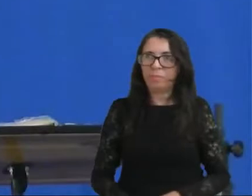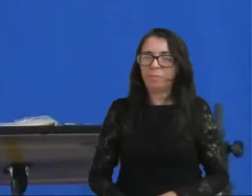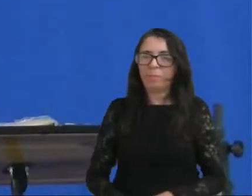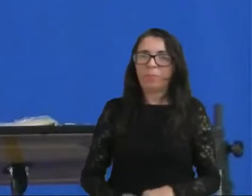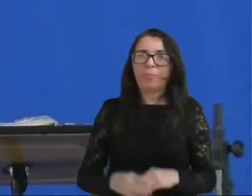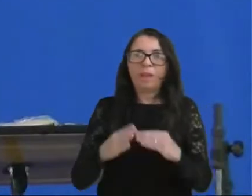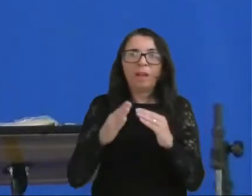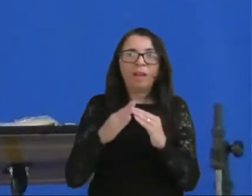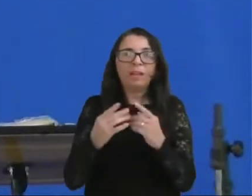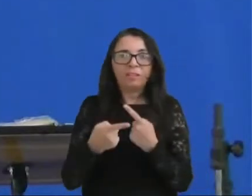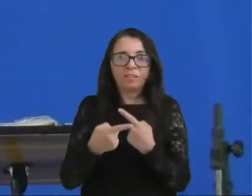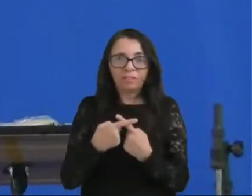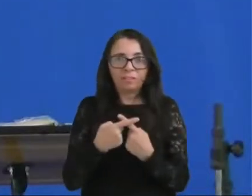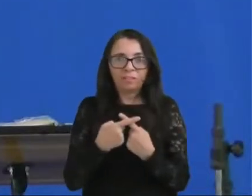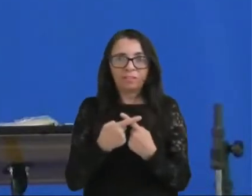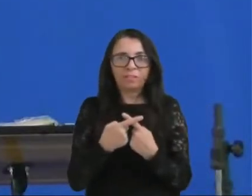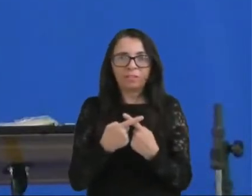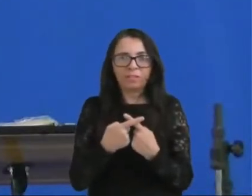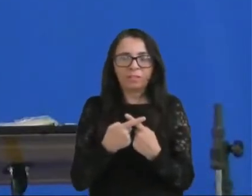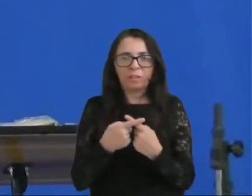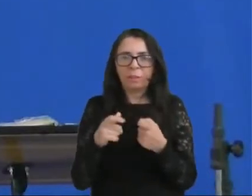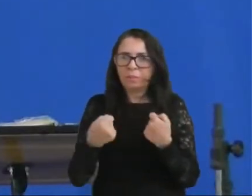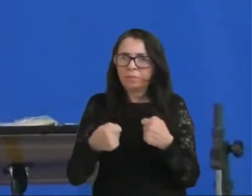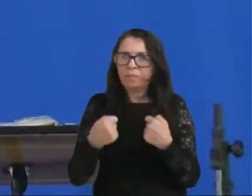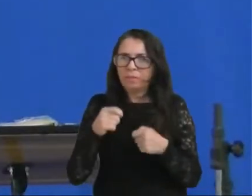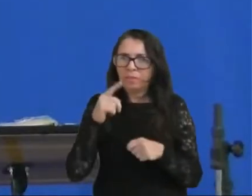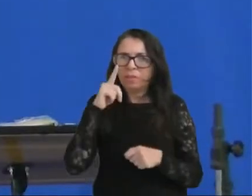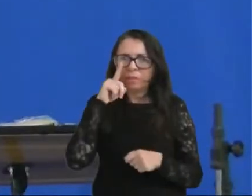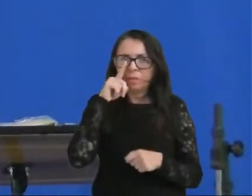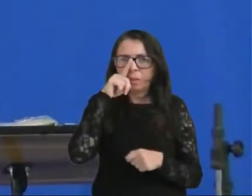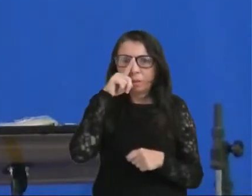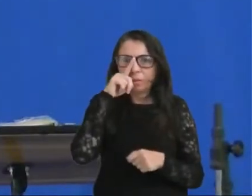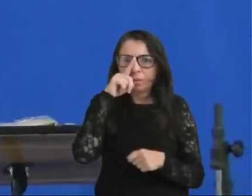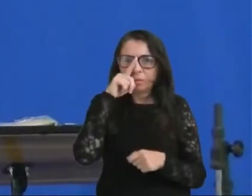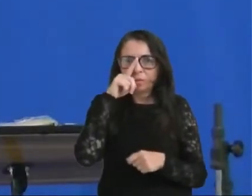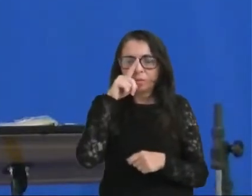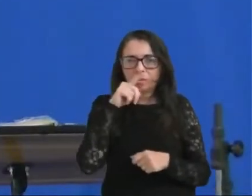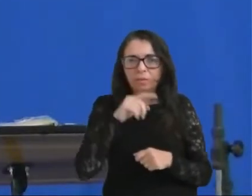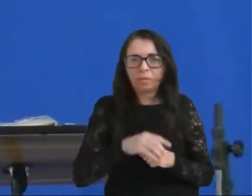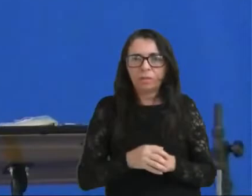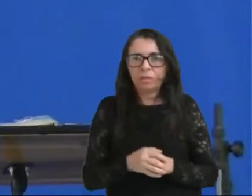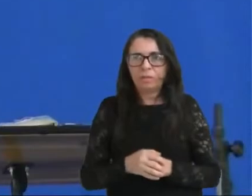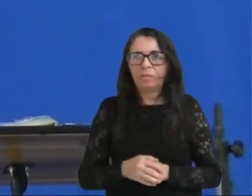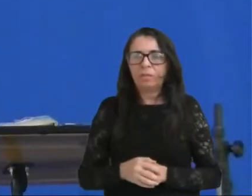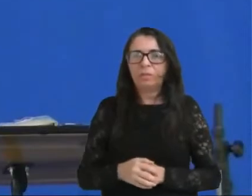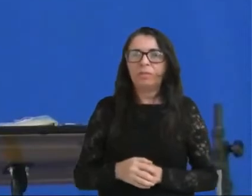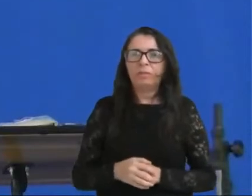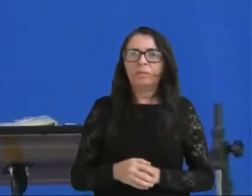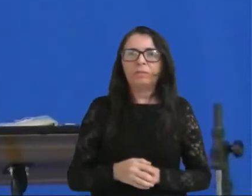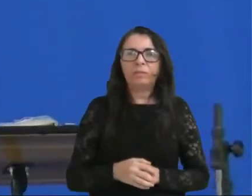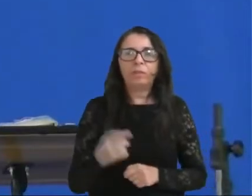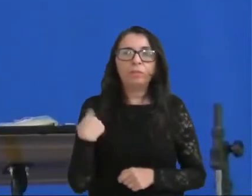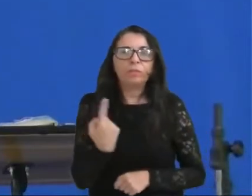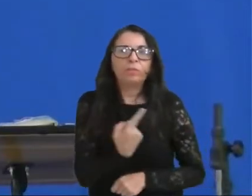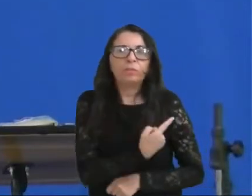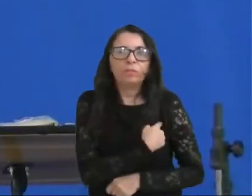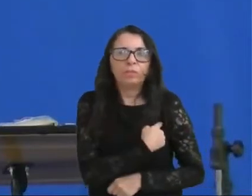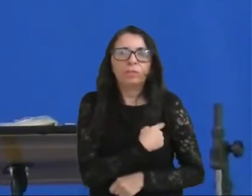ao se hostilizarem mutuamente. Essa foi a derrota da igreja de Éfeso,